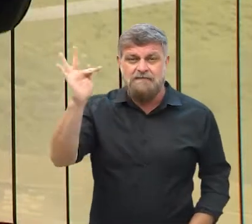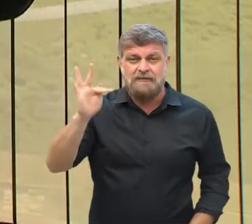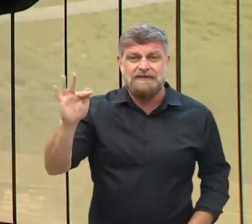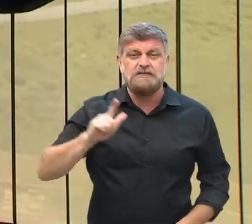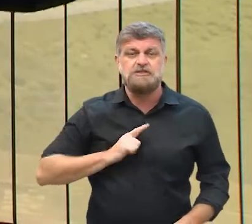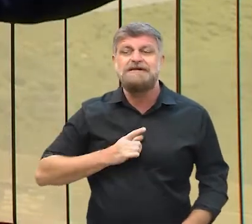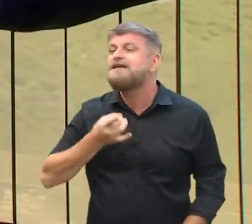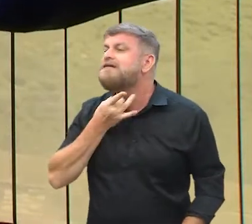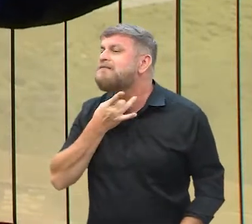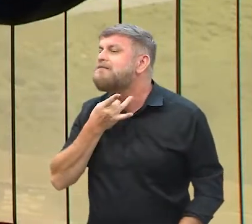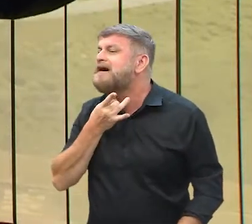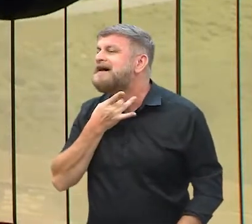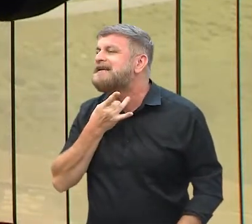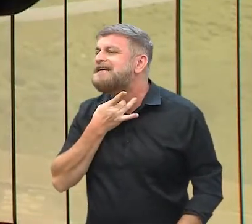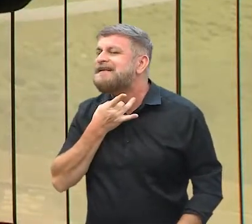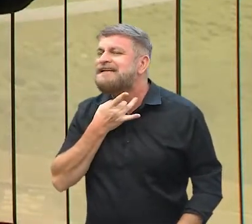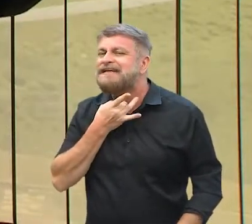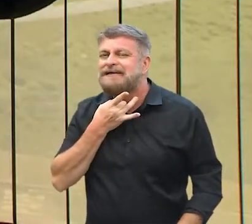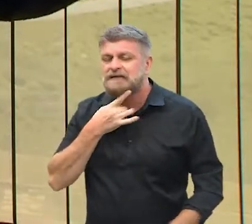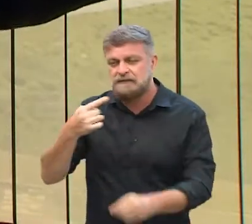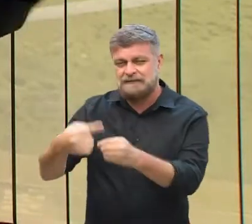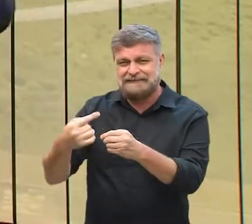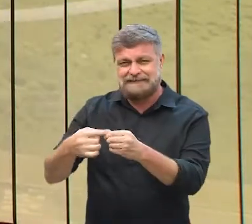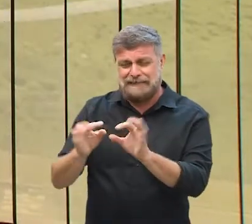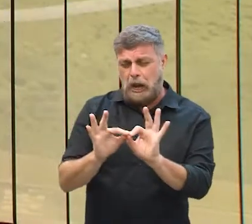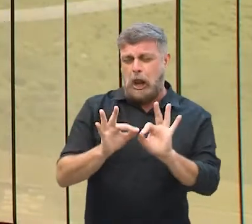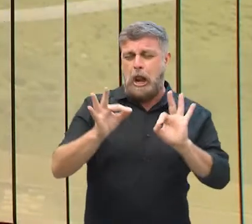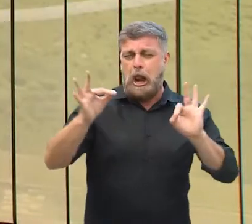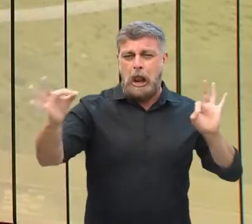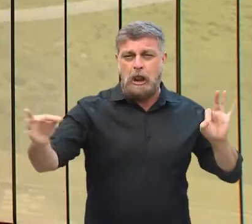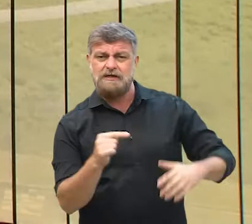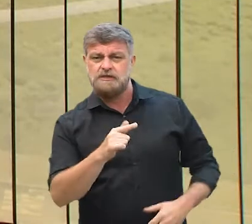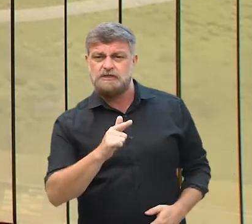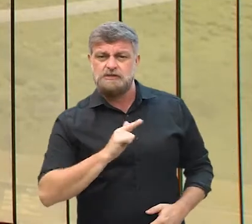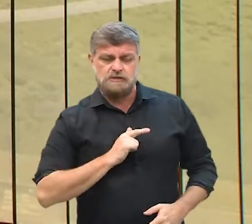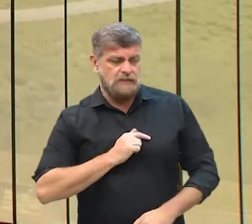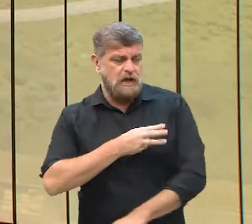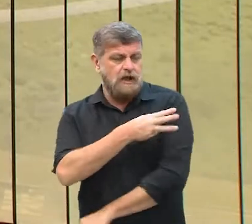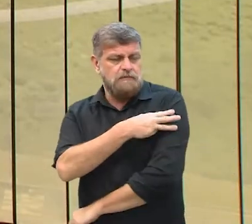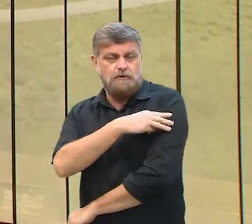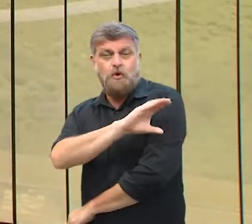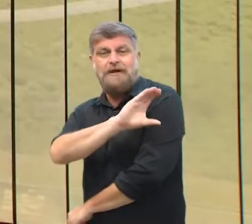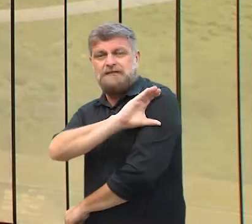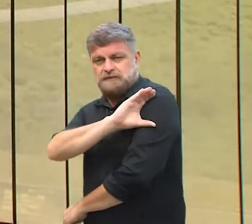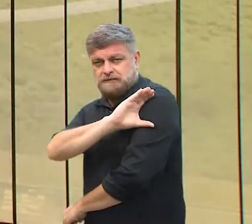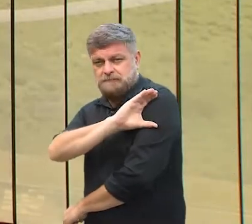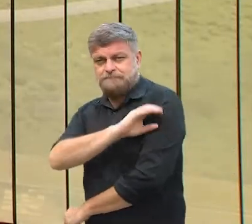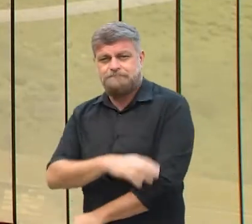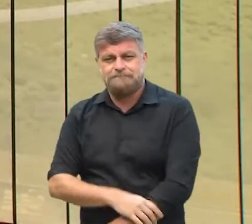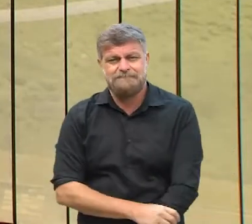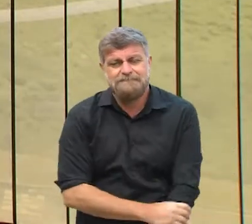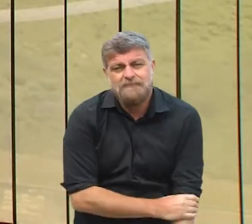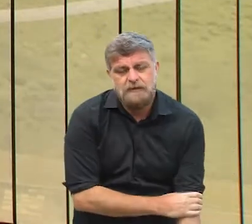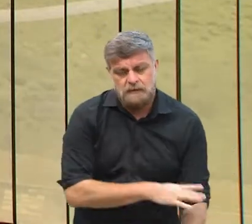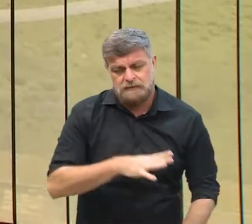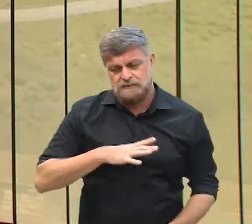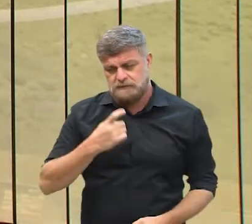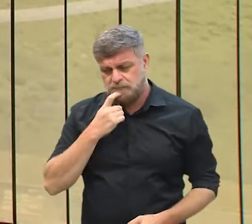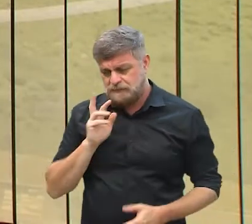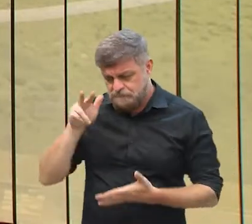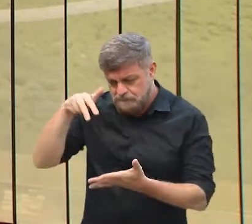tinha o Jardim Garcia. Então eu descia ali por um trilho que tinha, eu saía da minha casa, então descia a pé, não